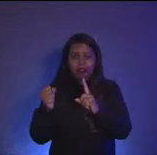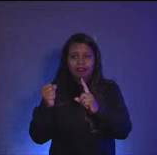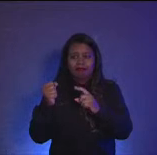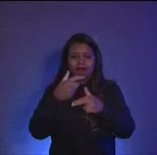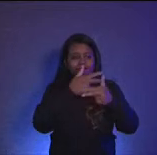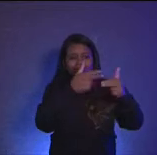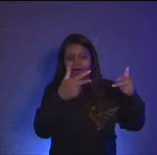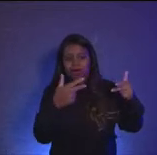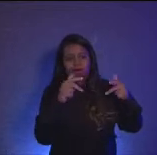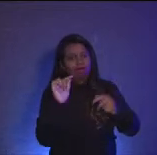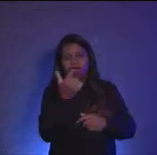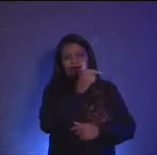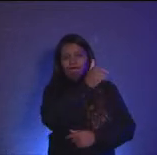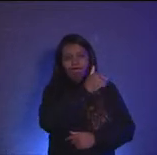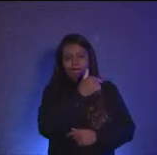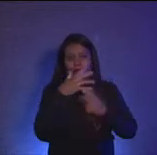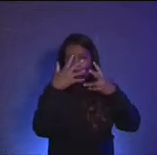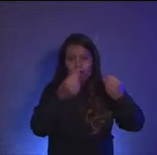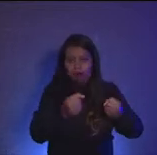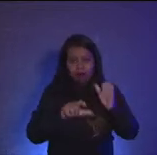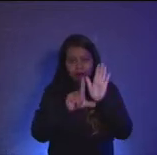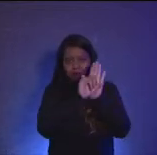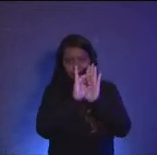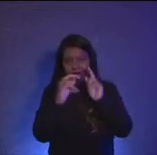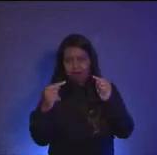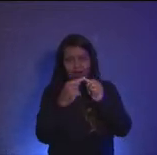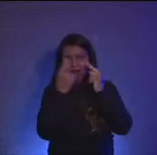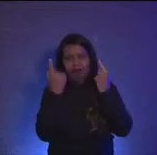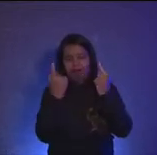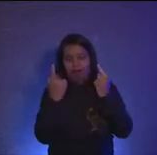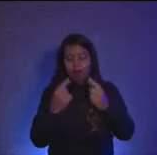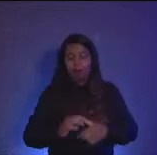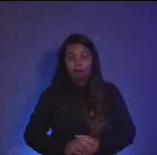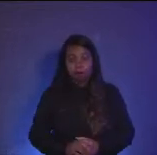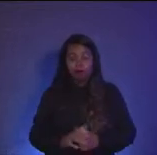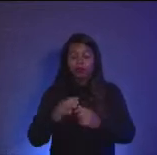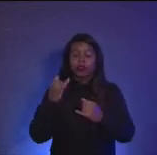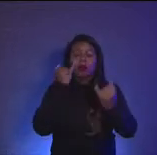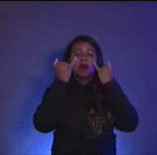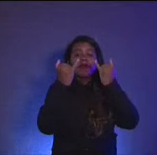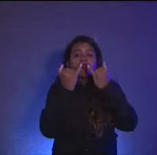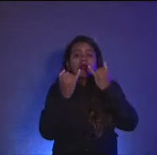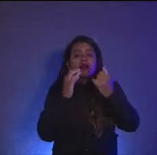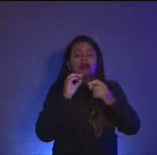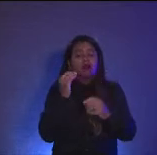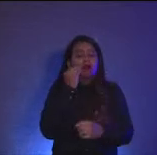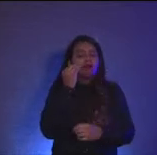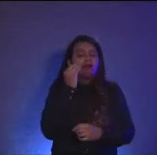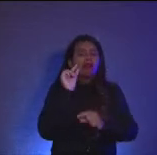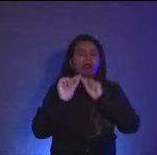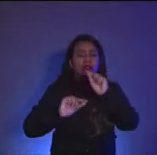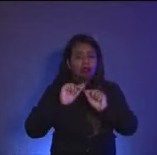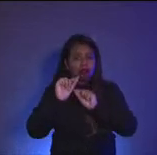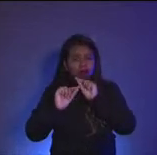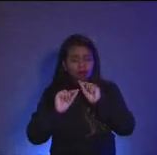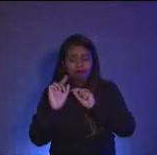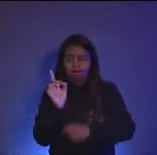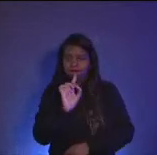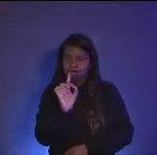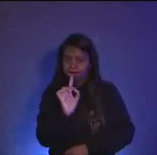de aborto não são aceitos, abortos legais, né? E o que os dados não mostram? Então, uma mulher, a gente conseguiu falar com essa pessoa,